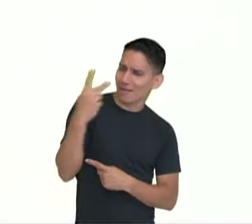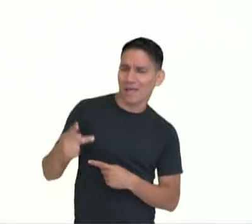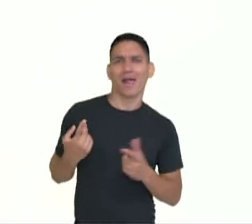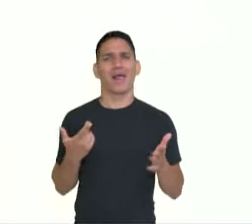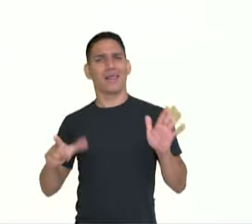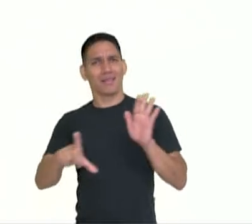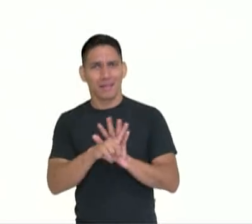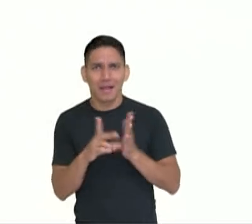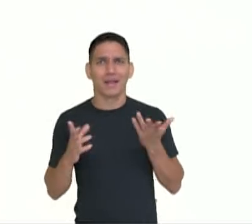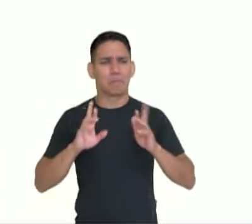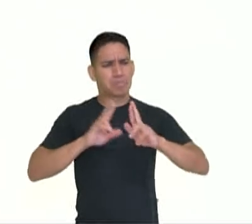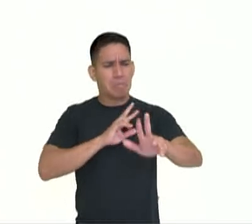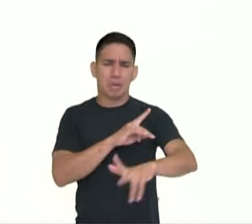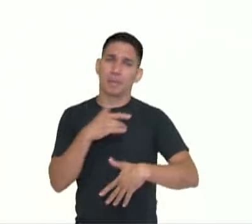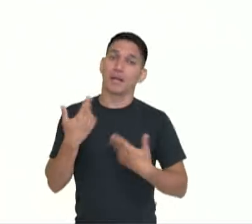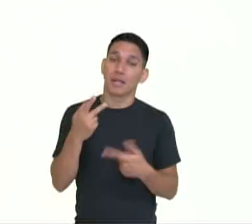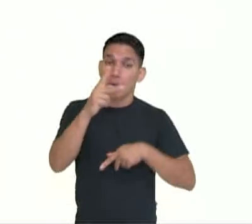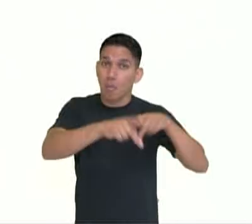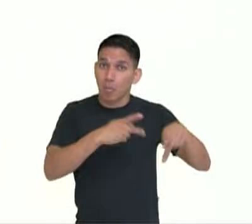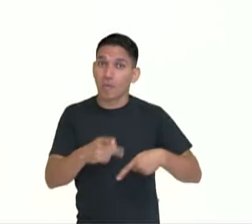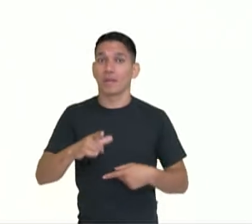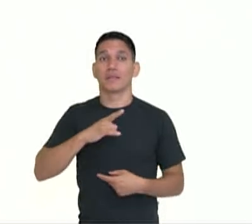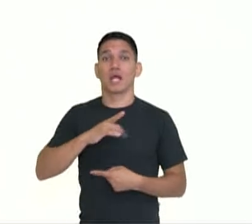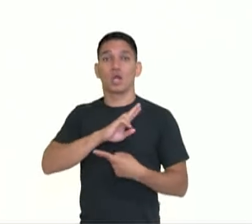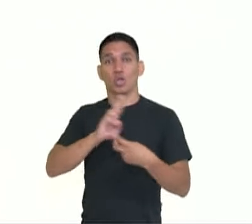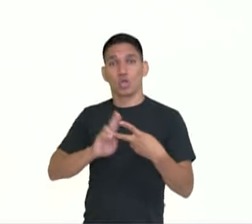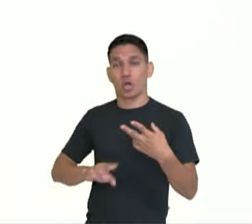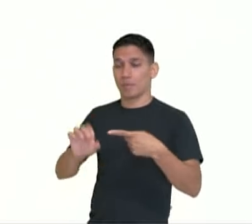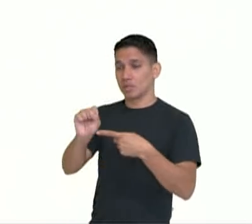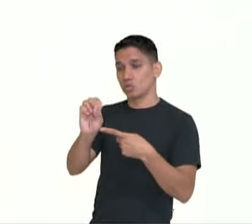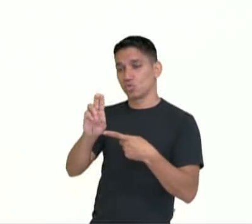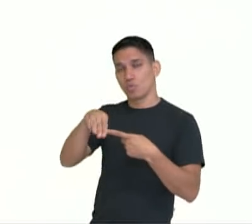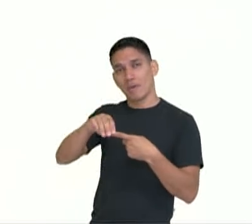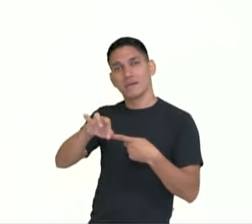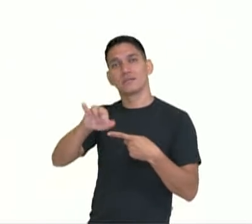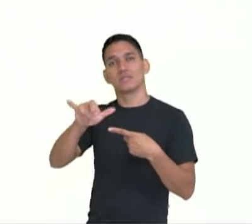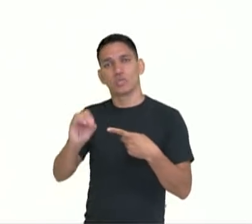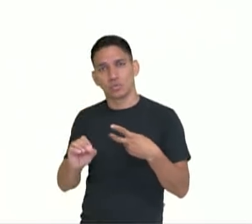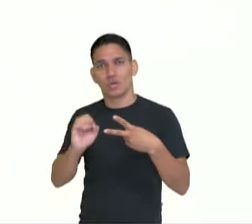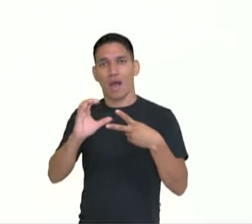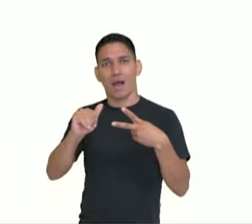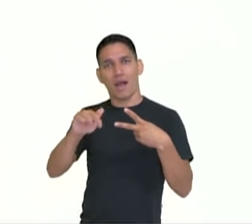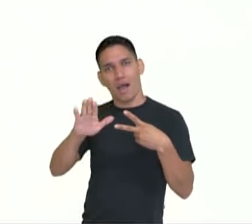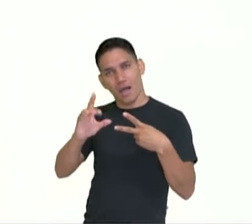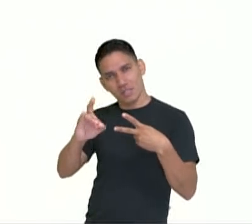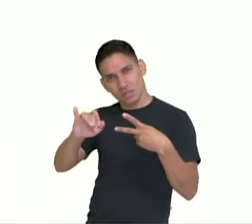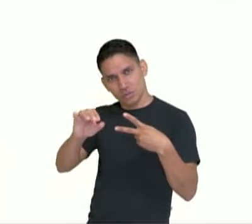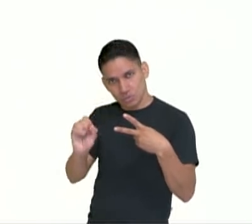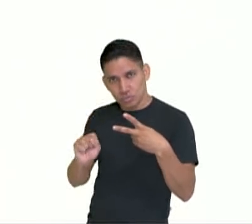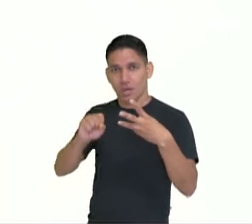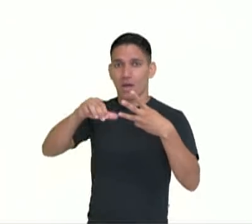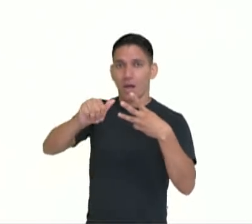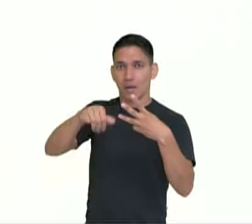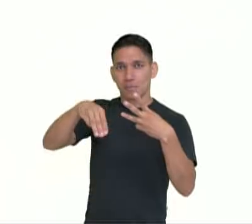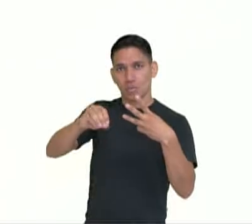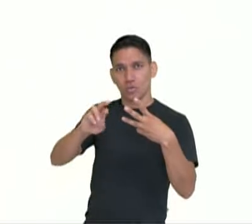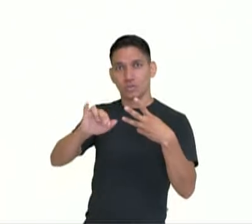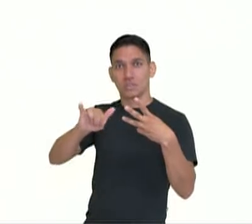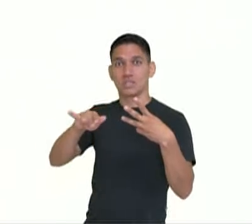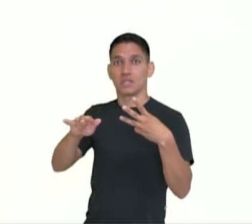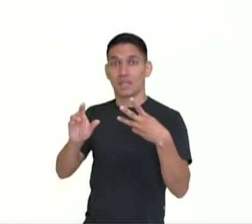esses povos aí, a gente pode destacar os sumérios, os acádios, os amoritas, que geralmente são referenciados